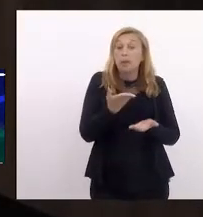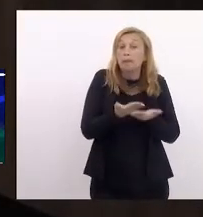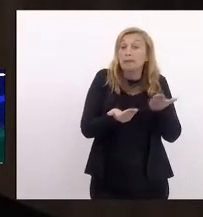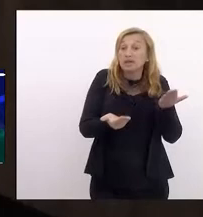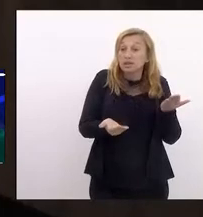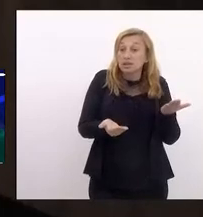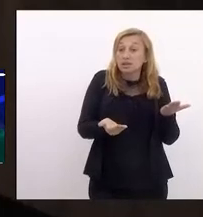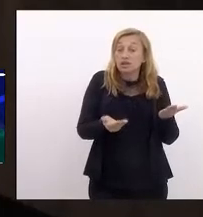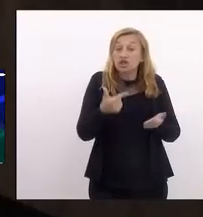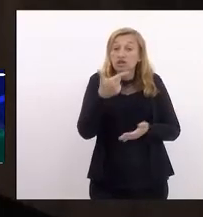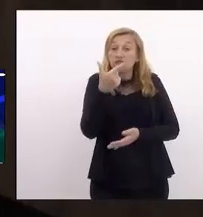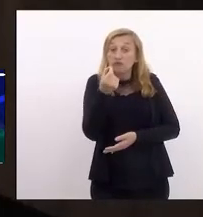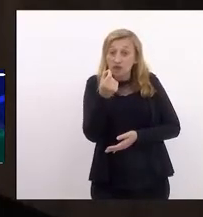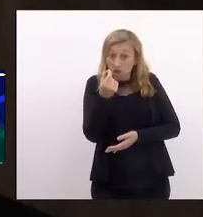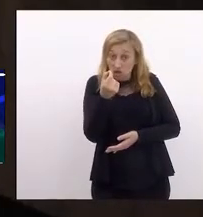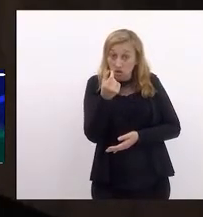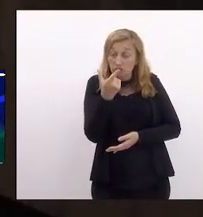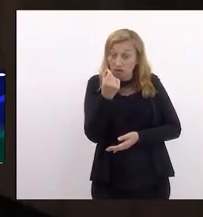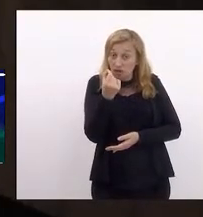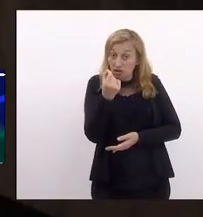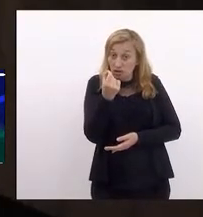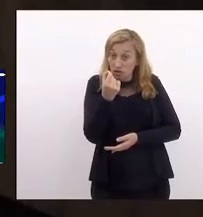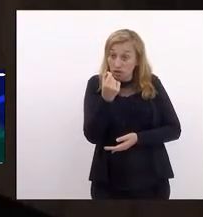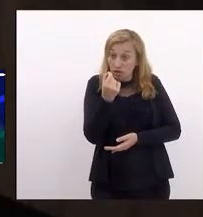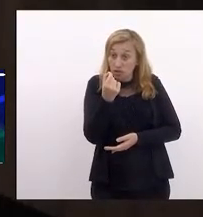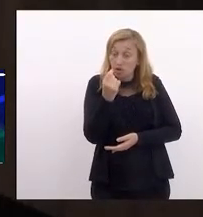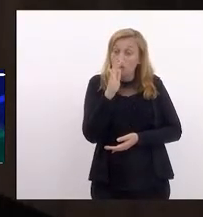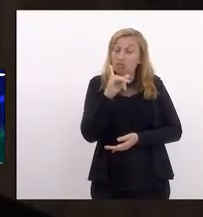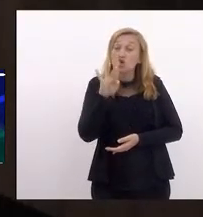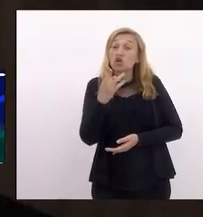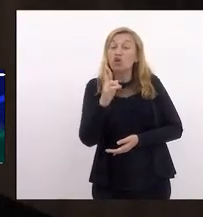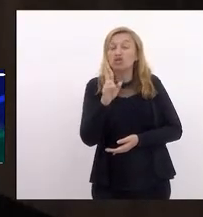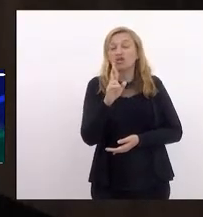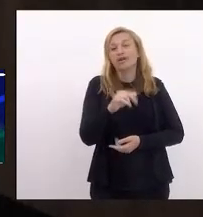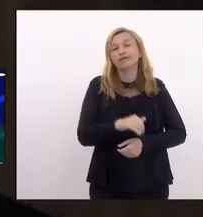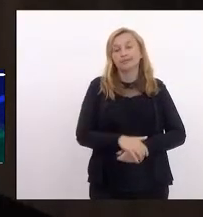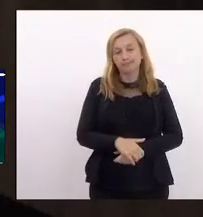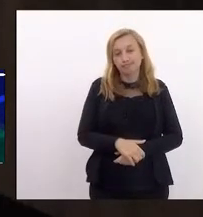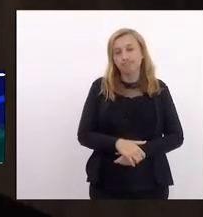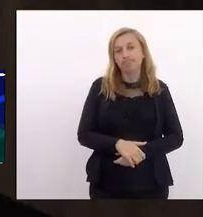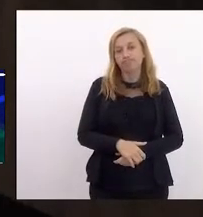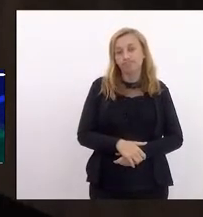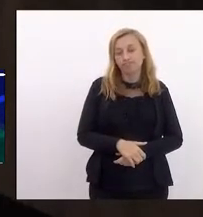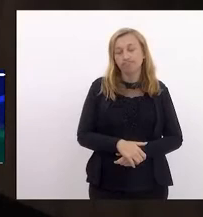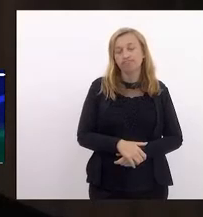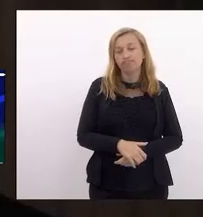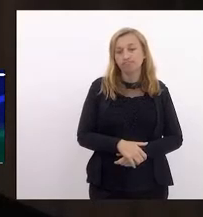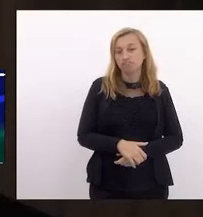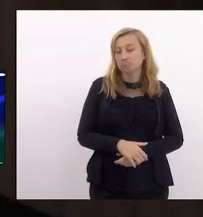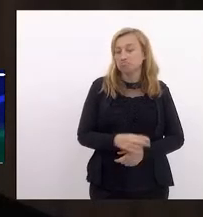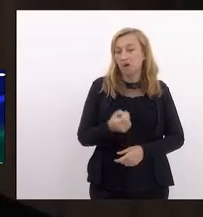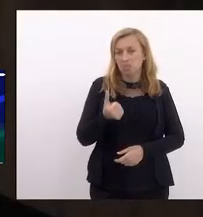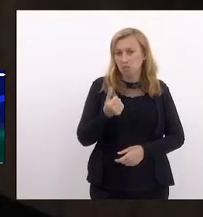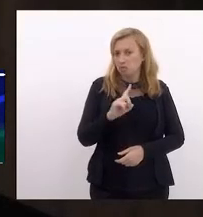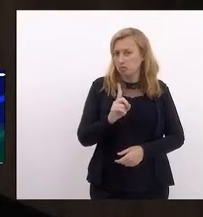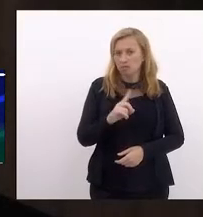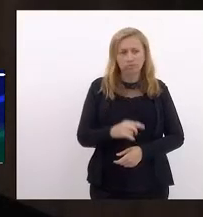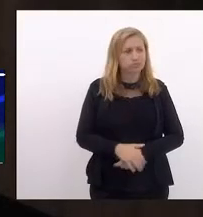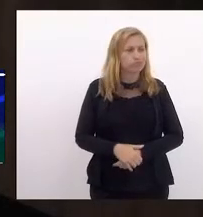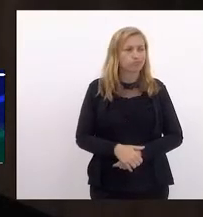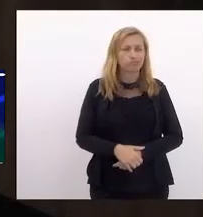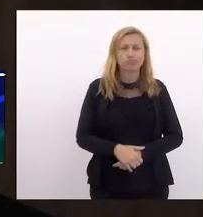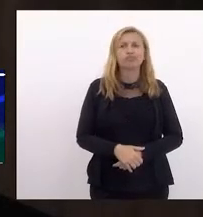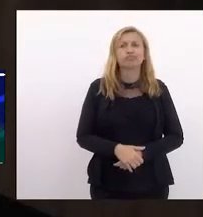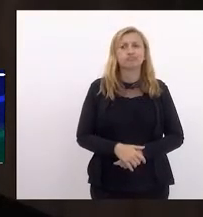perdemos 20 20 bilhões de reais não é pouco e